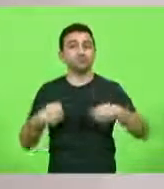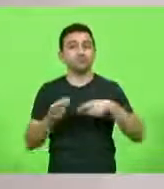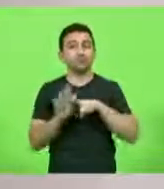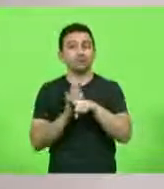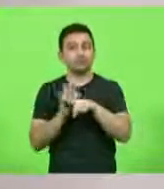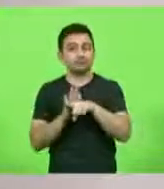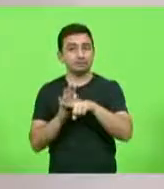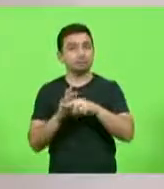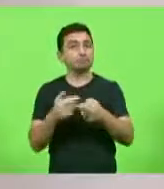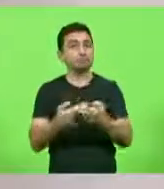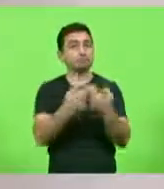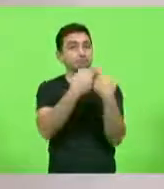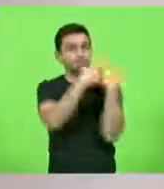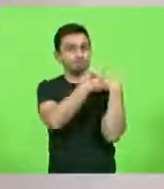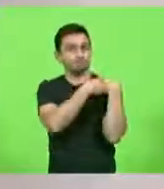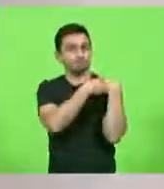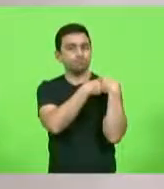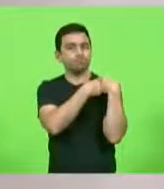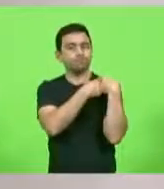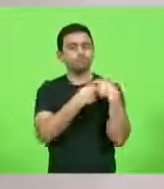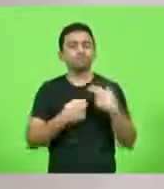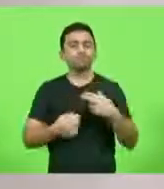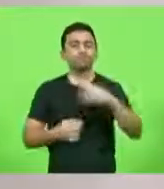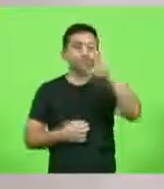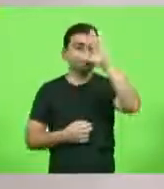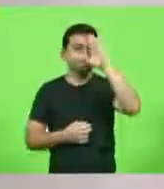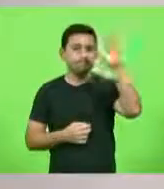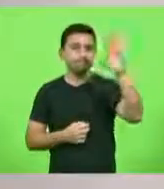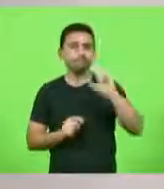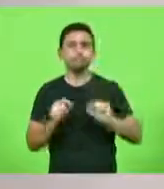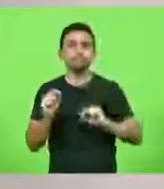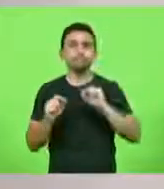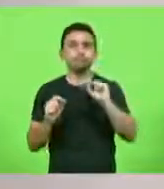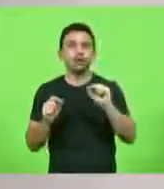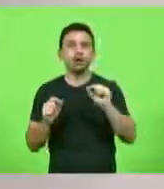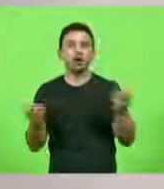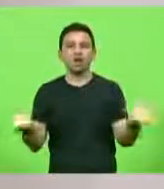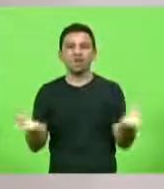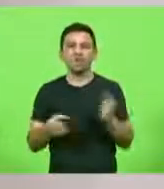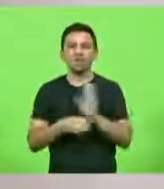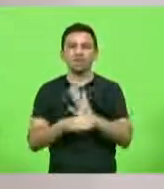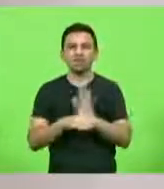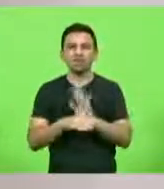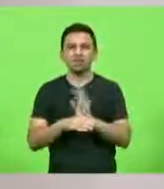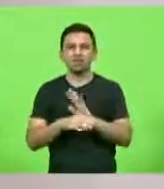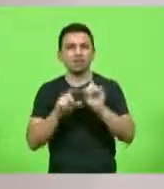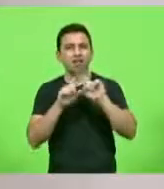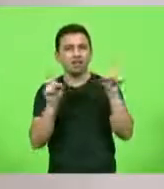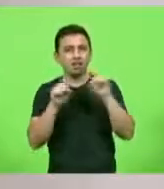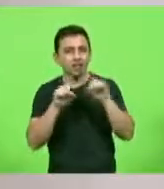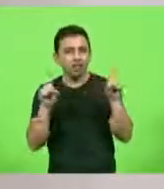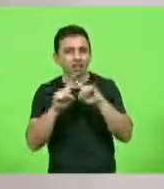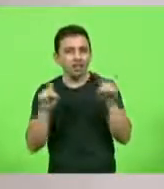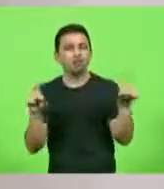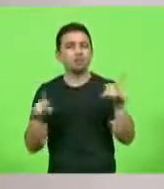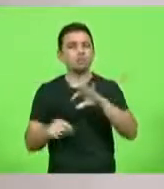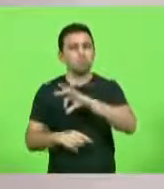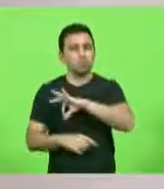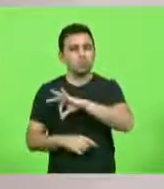responsabilidade, principalmente quando nós fazemos vídeos criticando a polícia